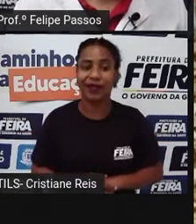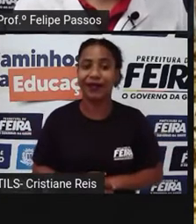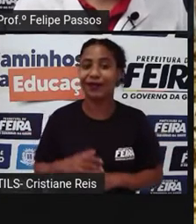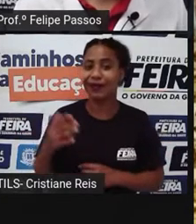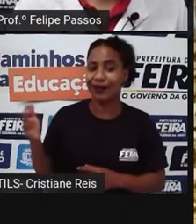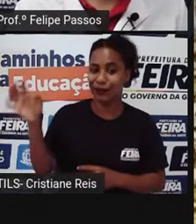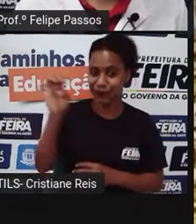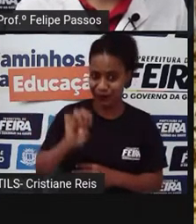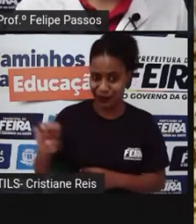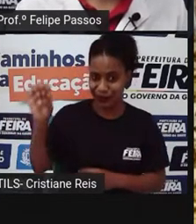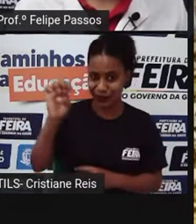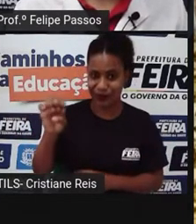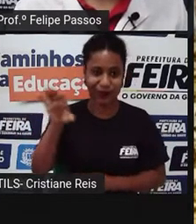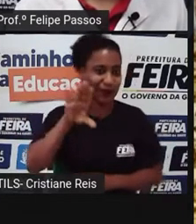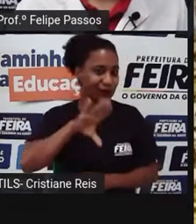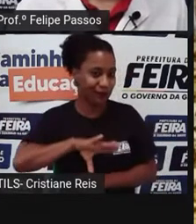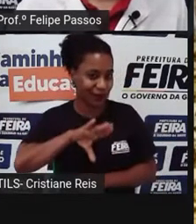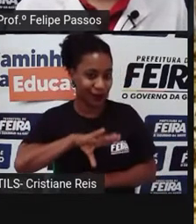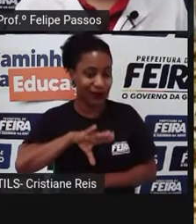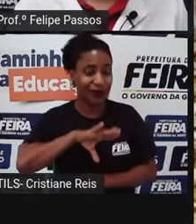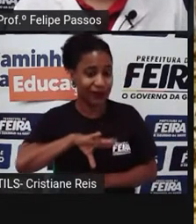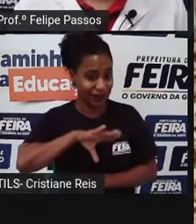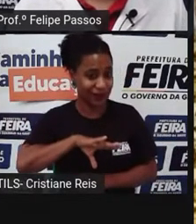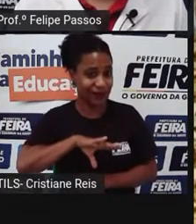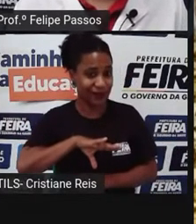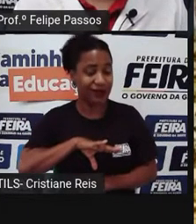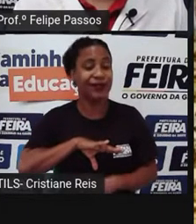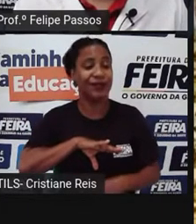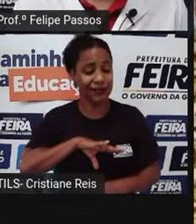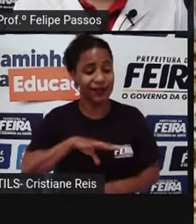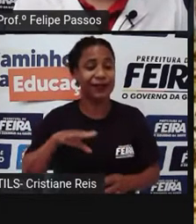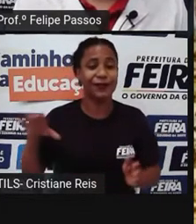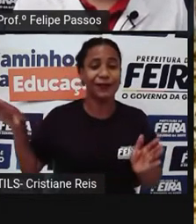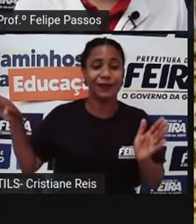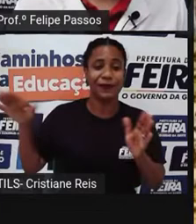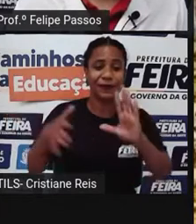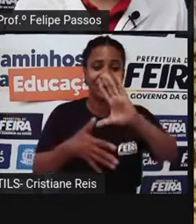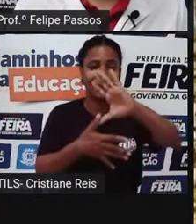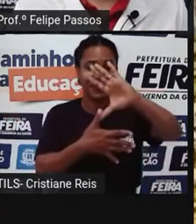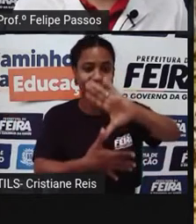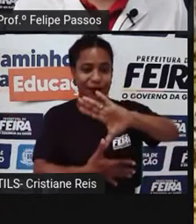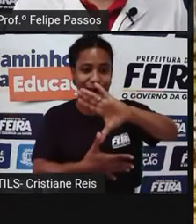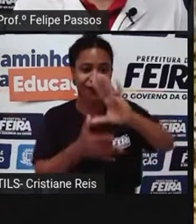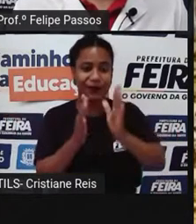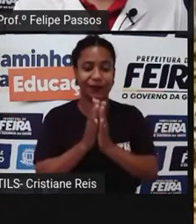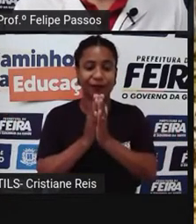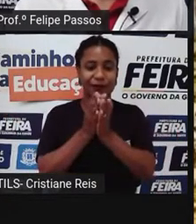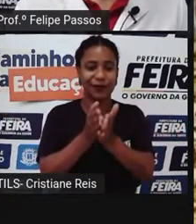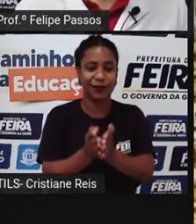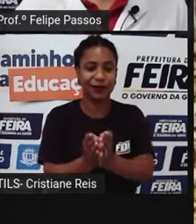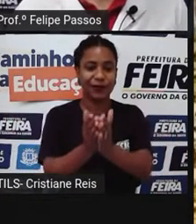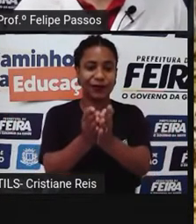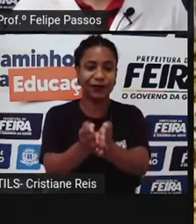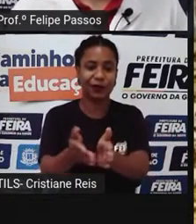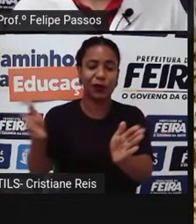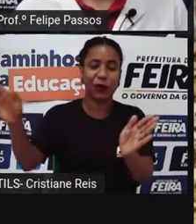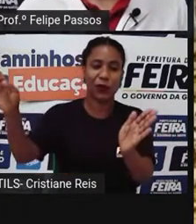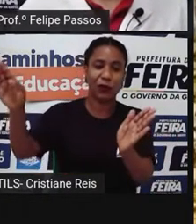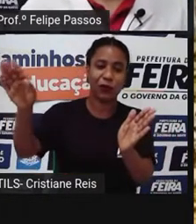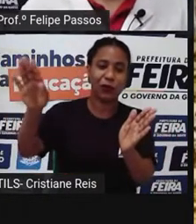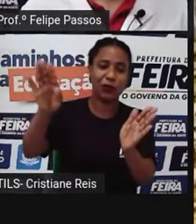europeus, portugueses principalmente, chegaram aqui na América, né? E chegaram no Brasil. Agora